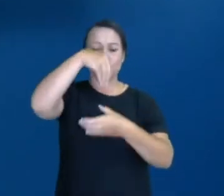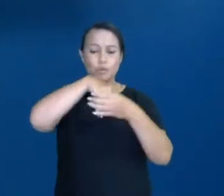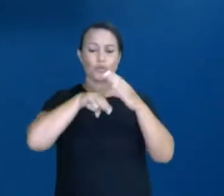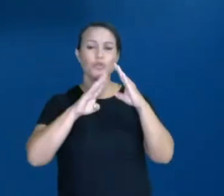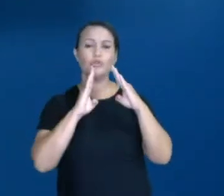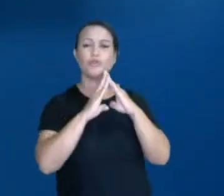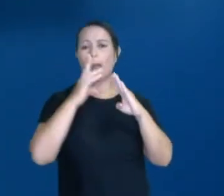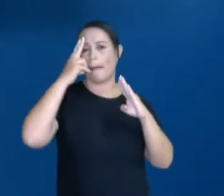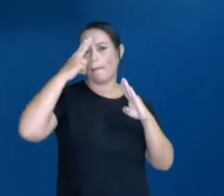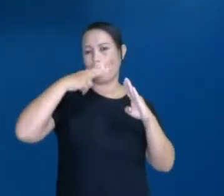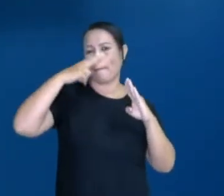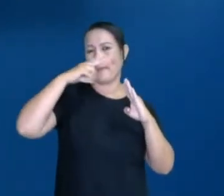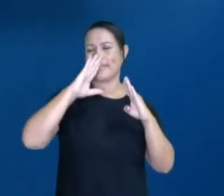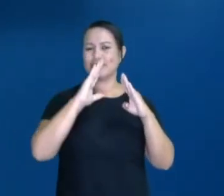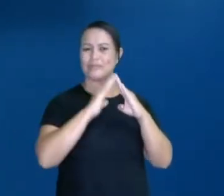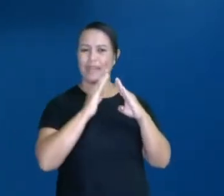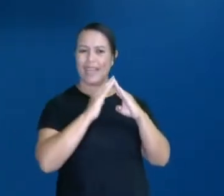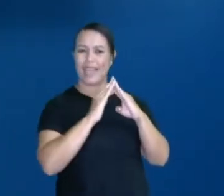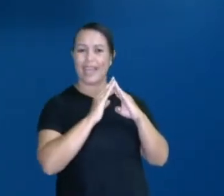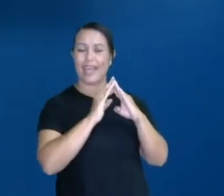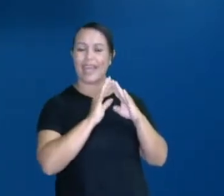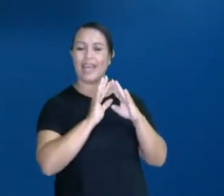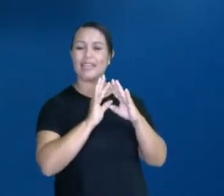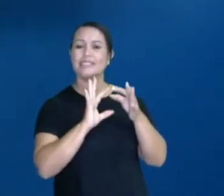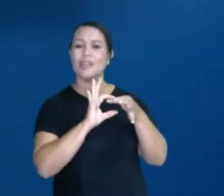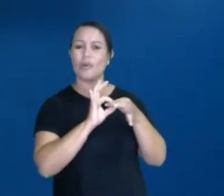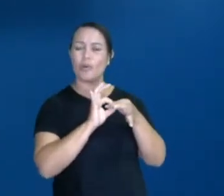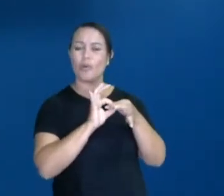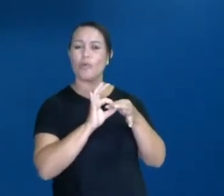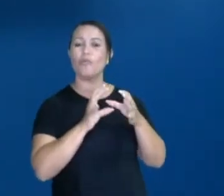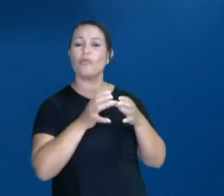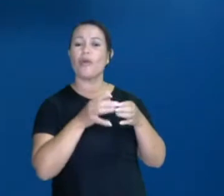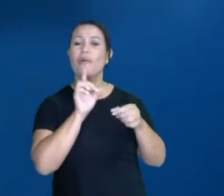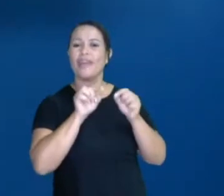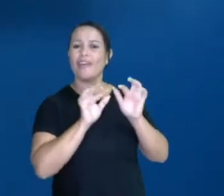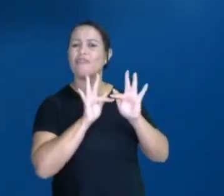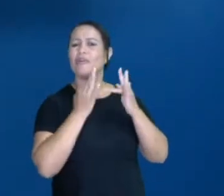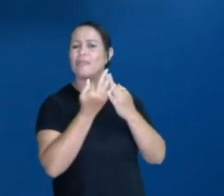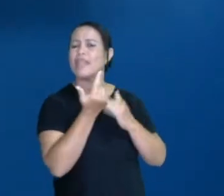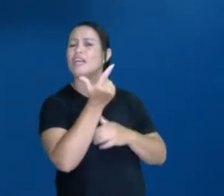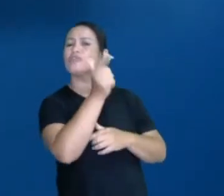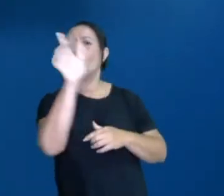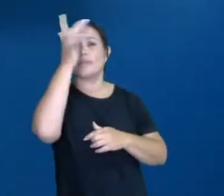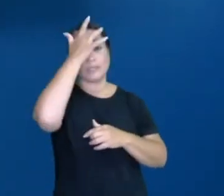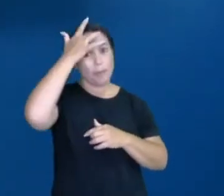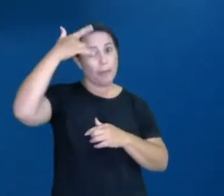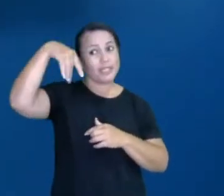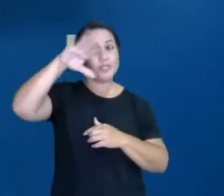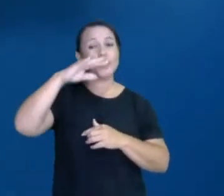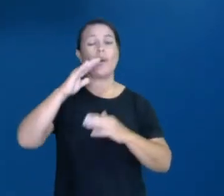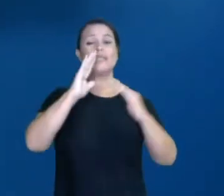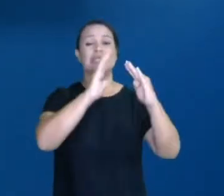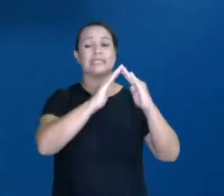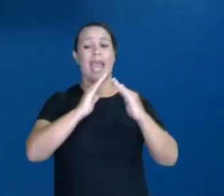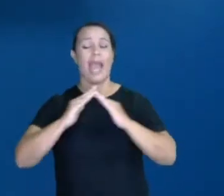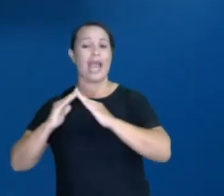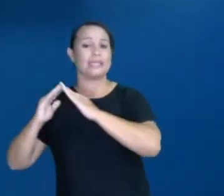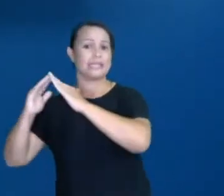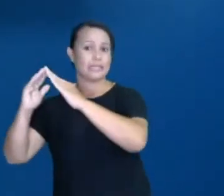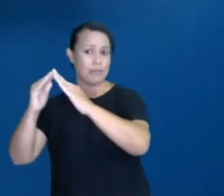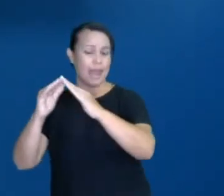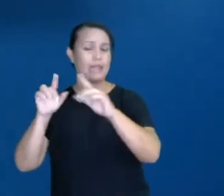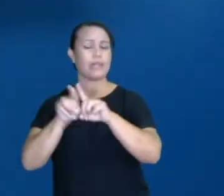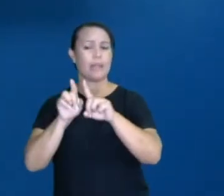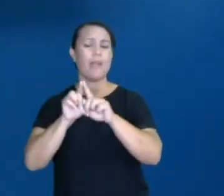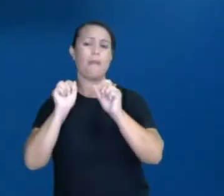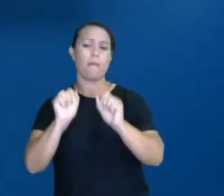uma mesma casa, formamos uma família. As outras pessoas que moram em casas separadas, mas também